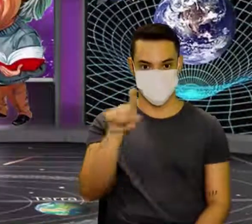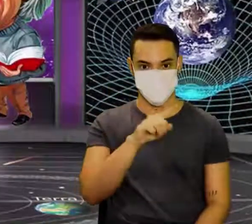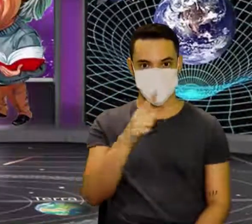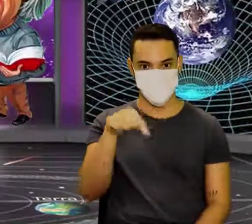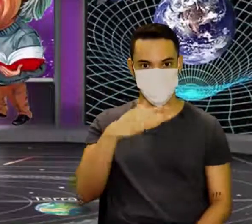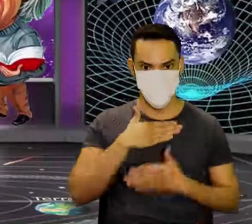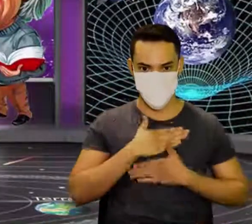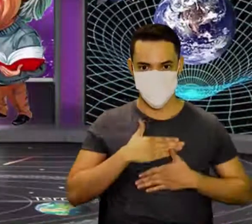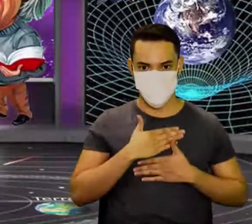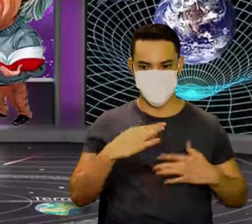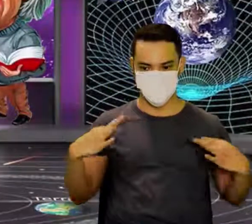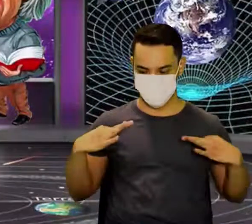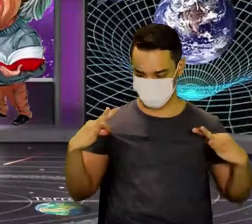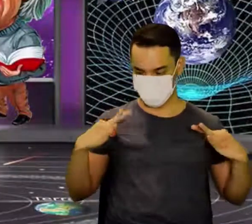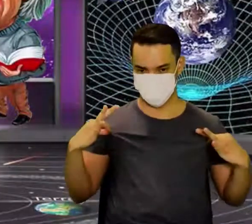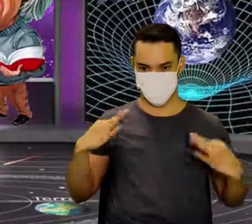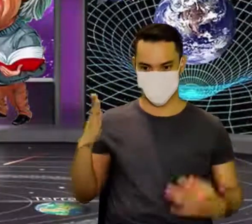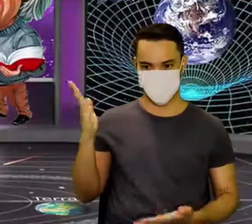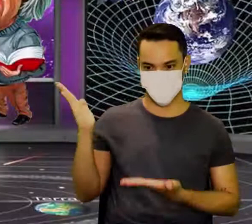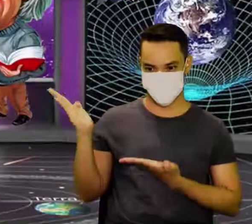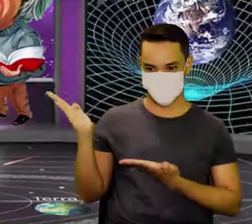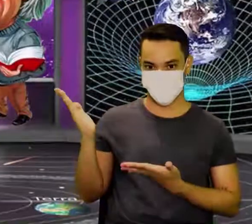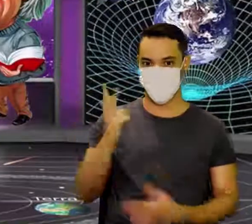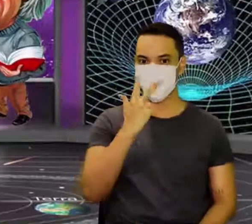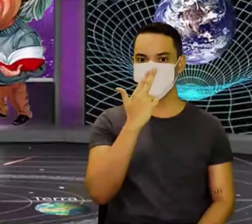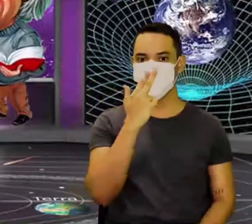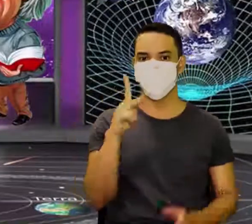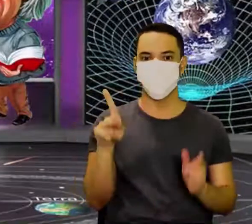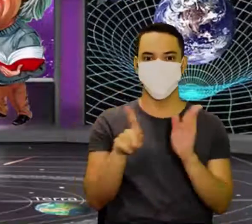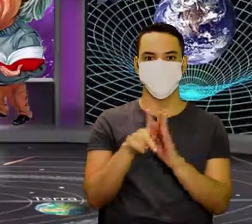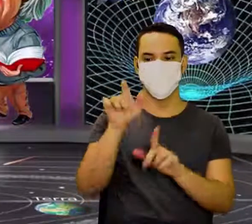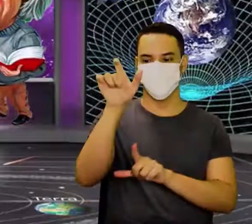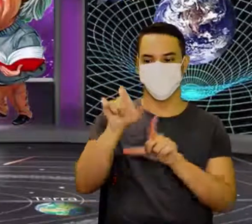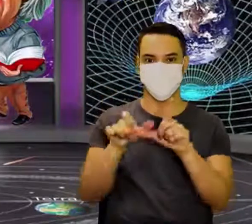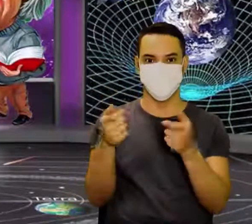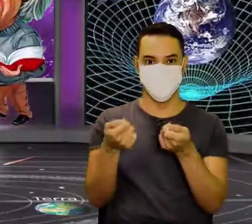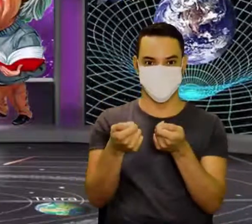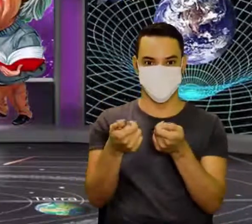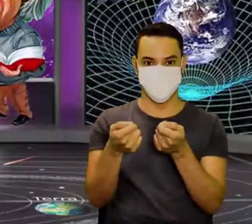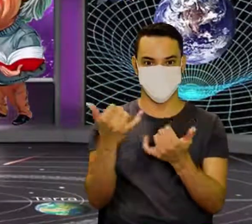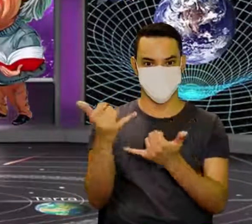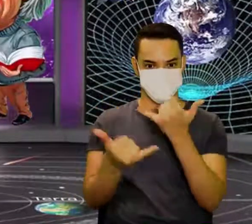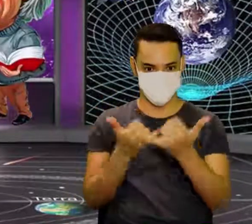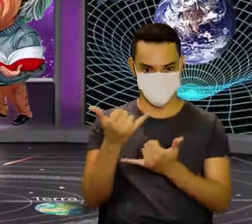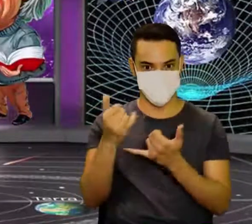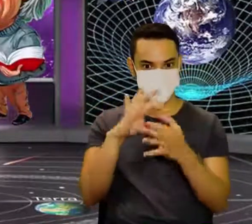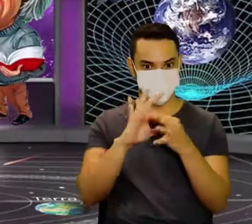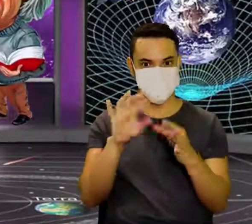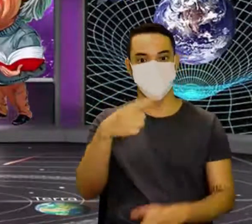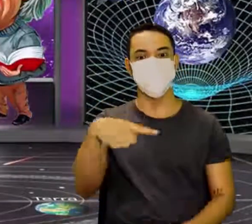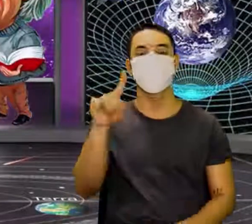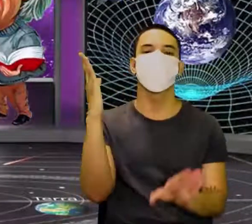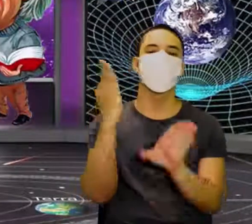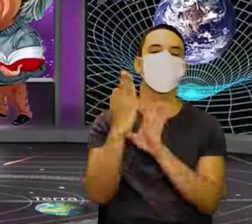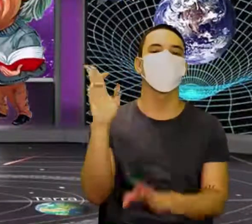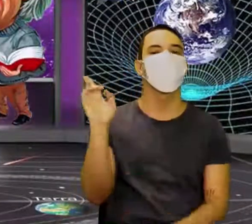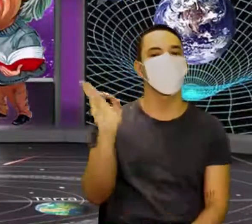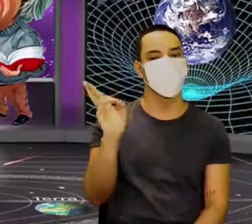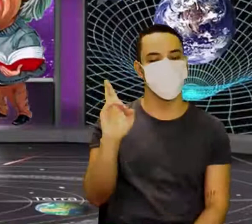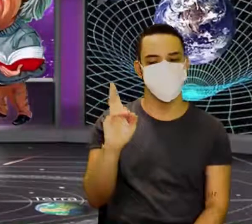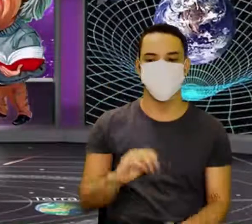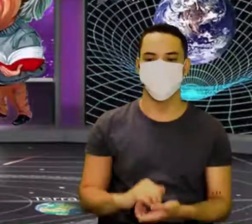pessoal, gostaram do meu visual? Tá parecendo um personagem, né, de joguinho. Deixa aí para vocês adivinharem quem é, tá